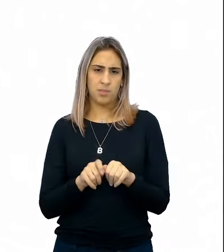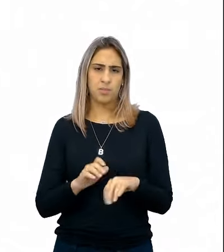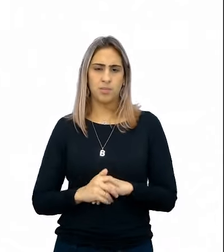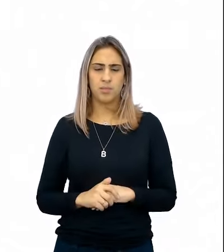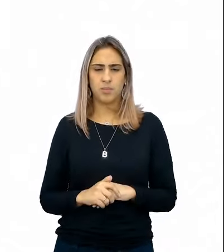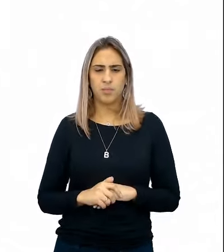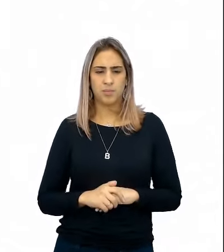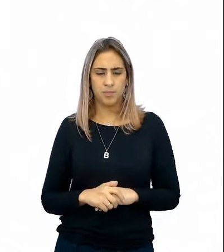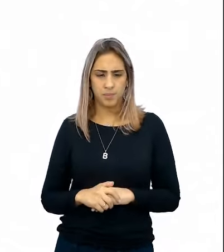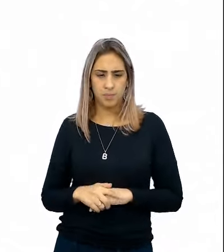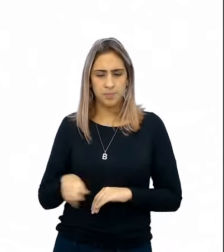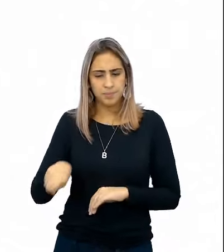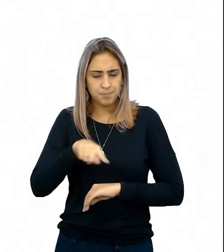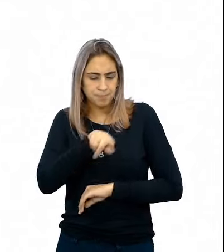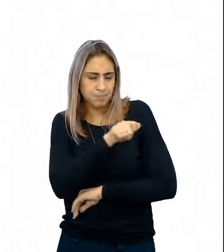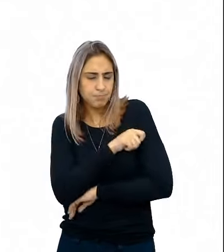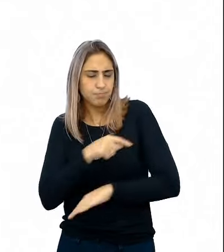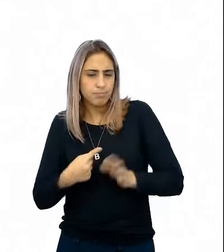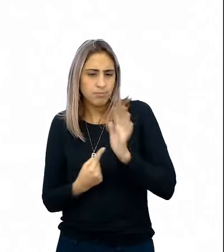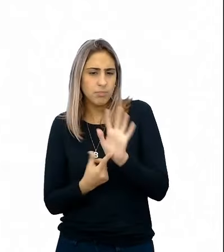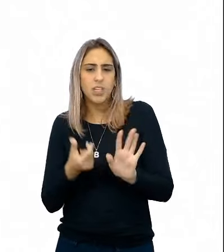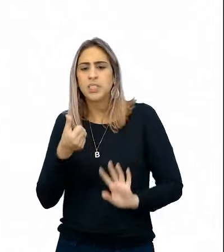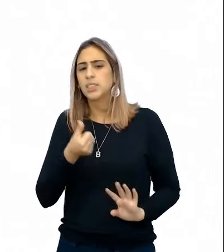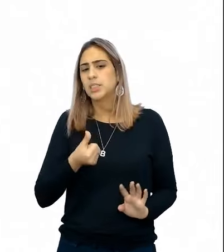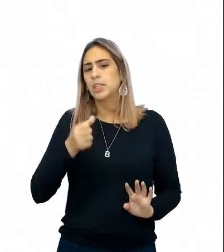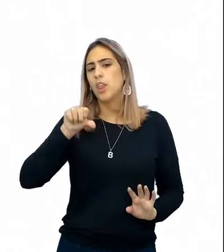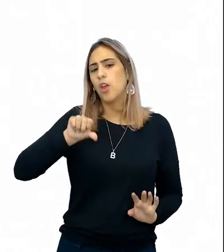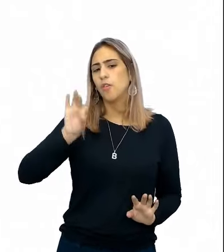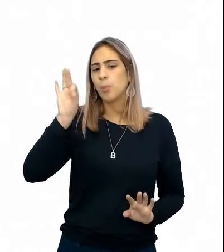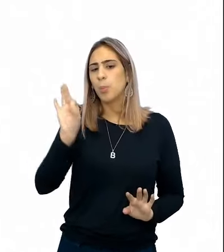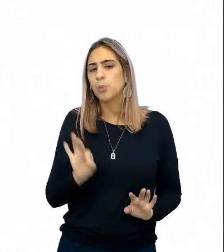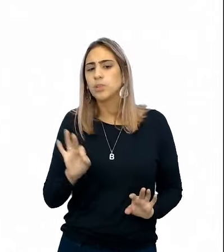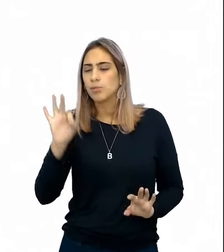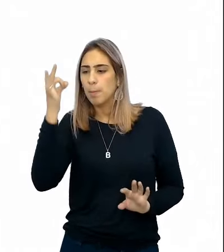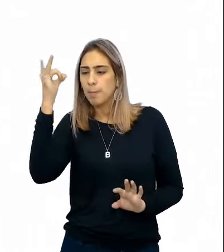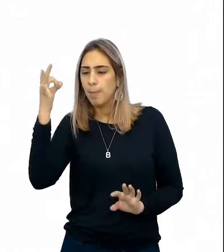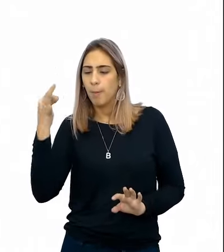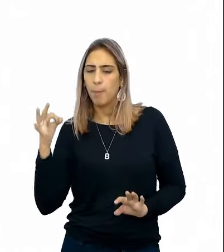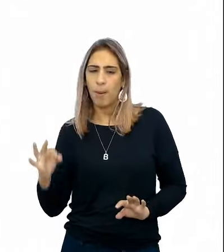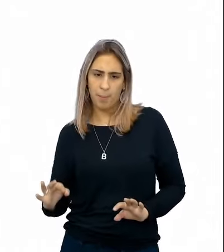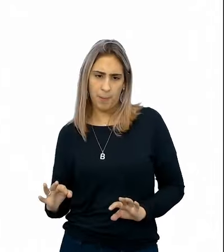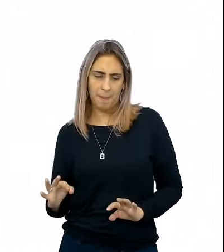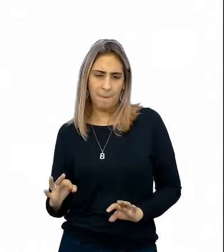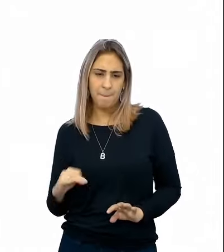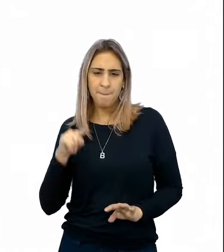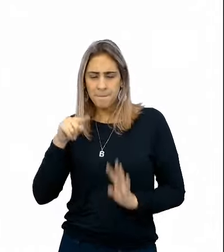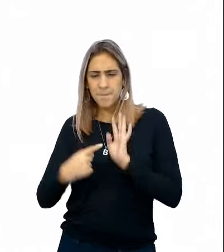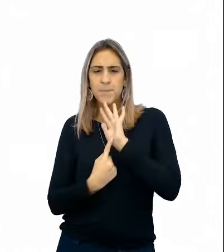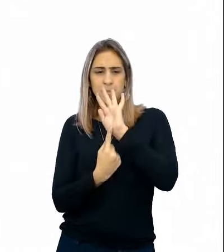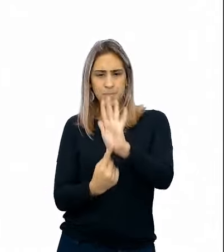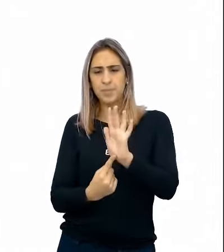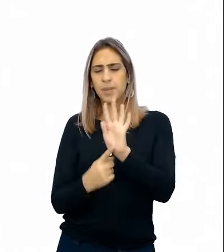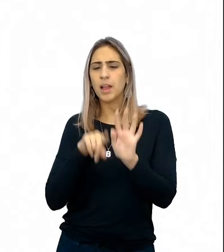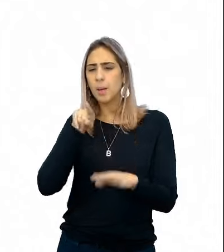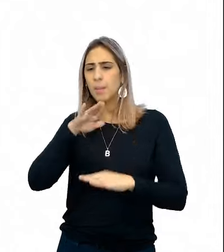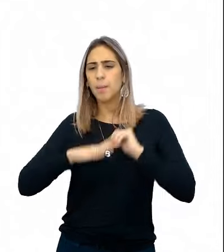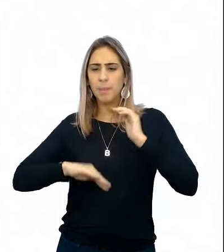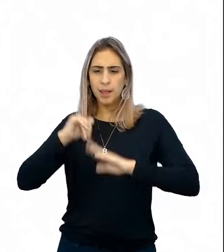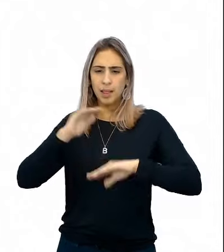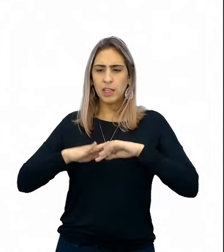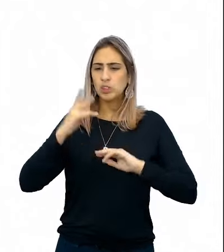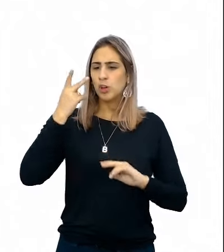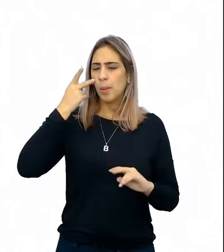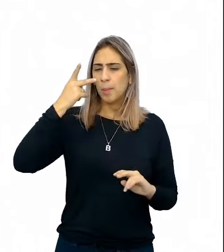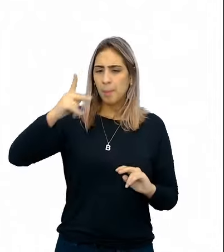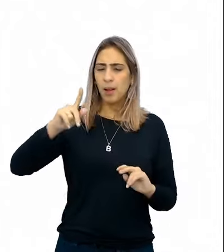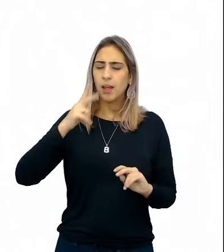E os estudantes apresentaram 69% de acerto. Isso demonstra que essa é uma habilidade que parece